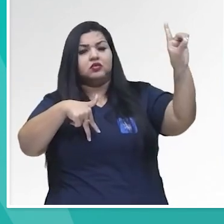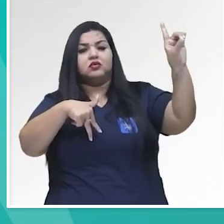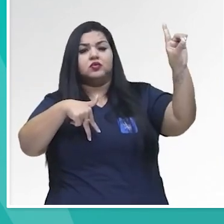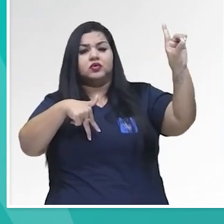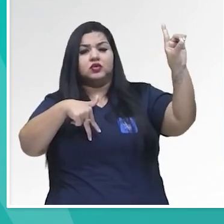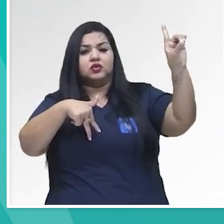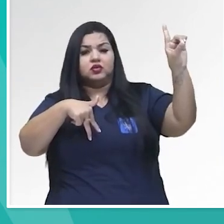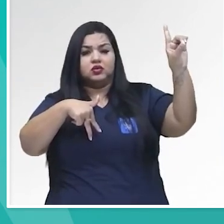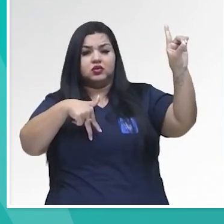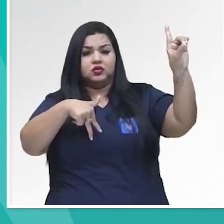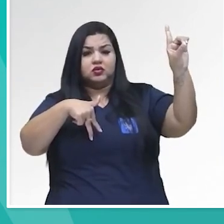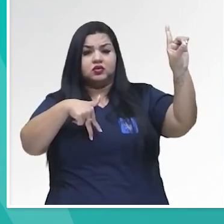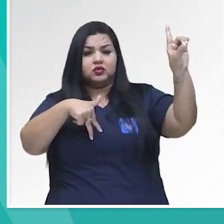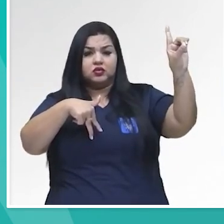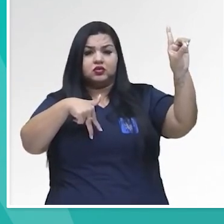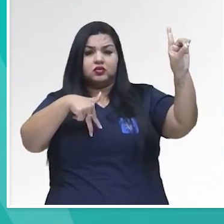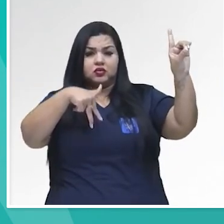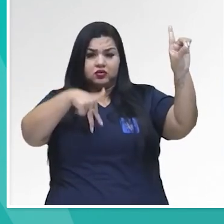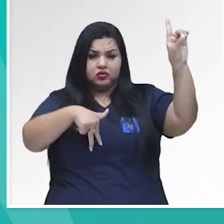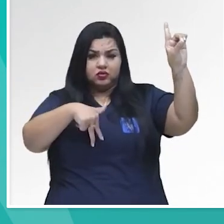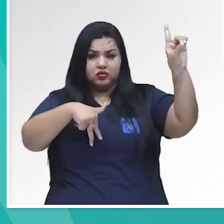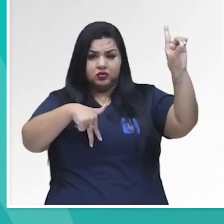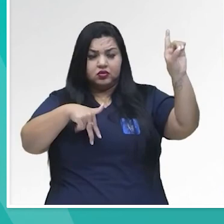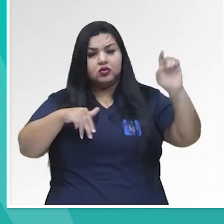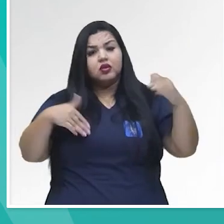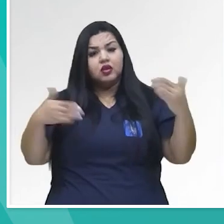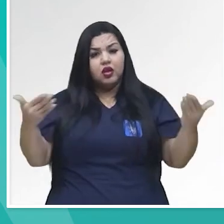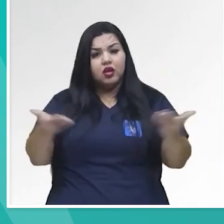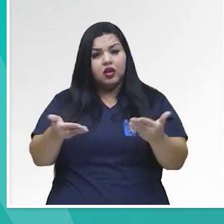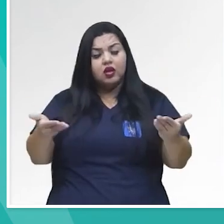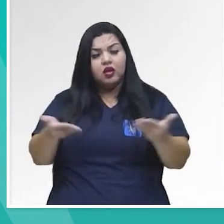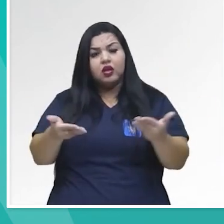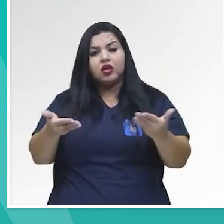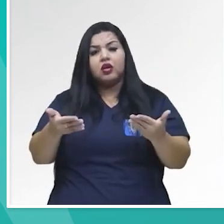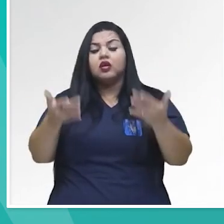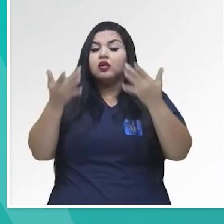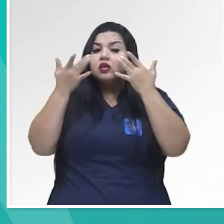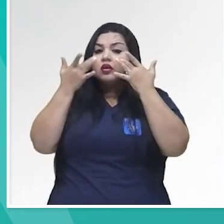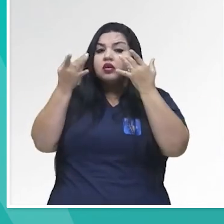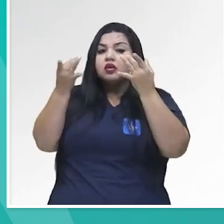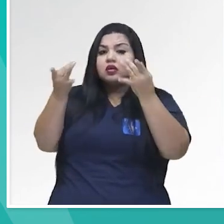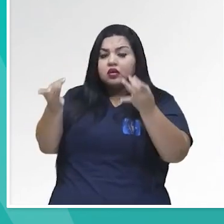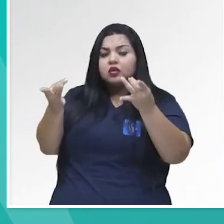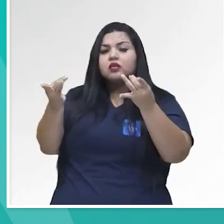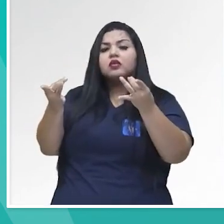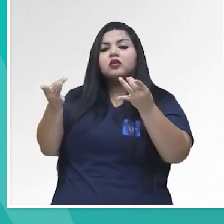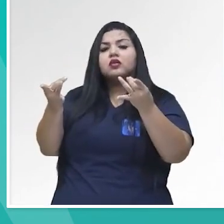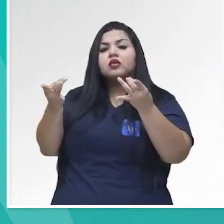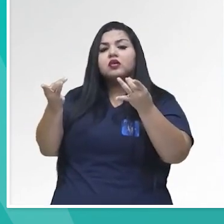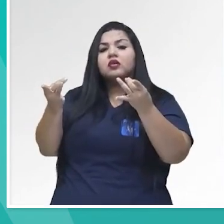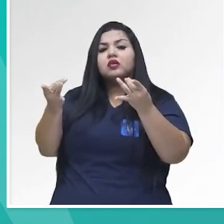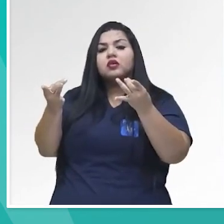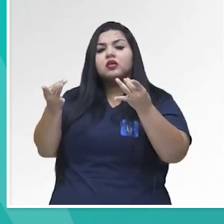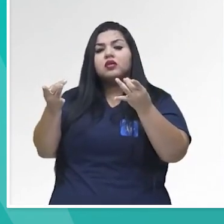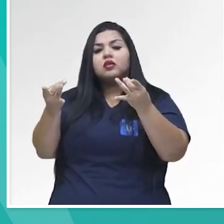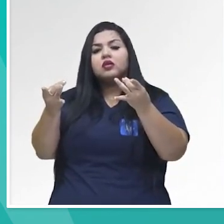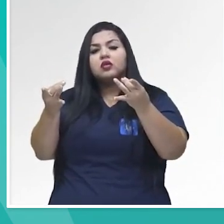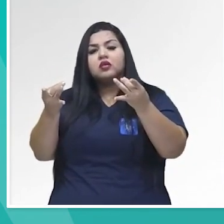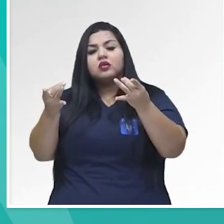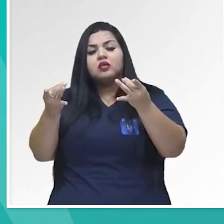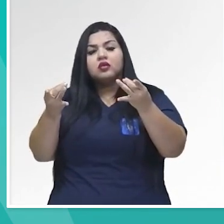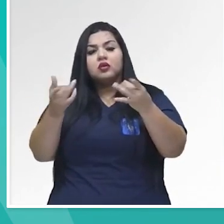expresso, a vontade de Deus que é expresso na igreja. Agora eu queria que você olhasse com muito carinho